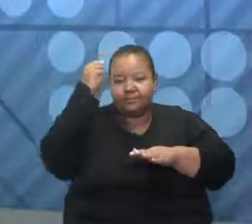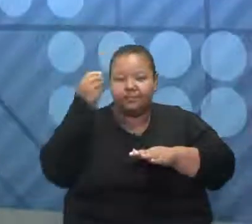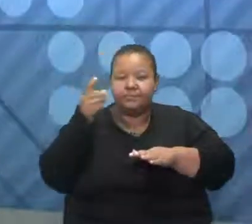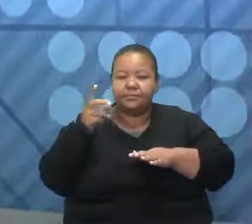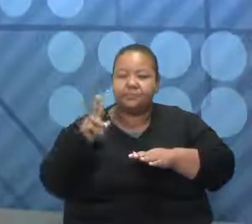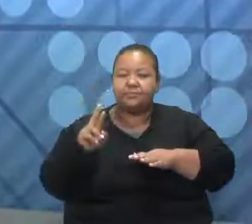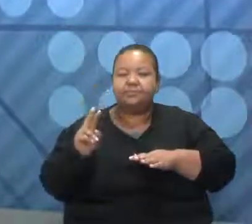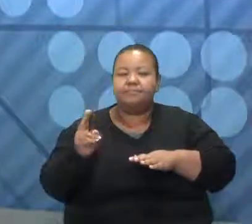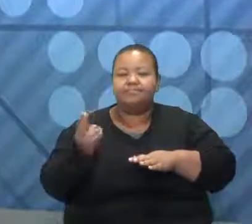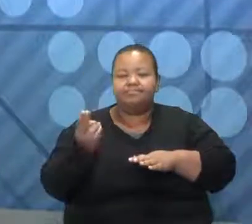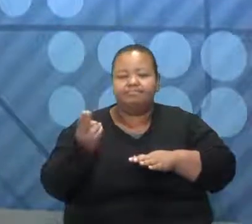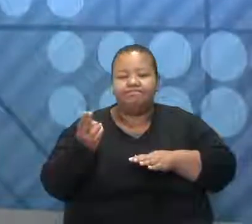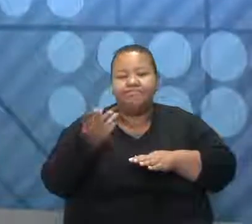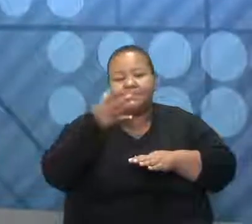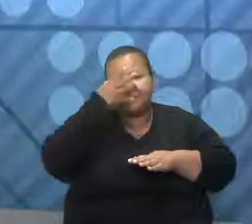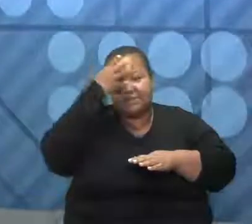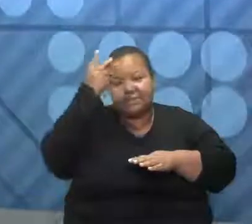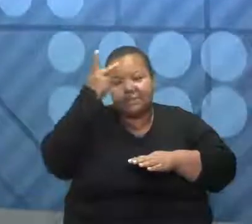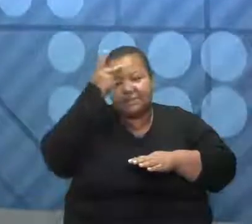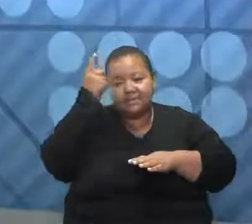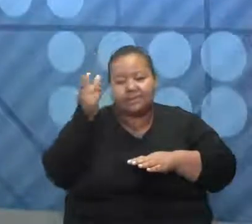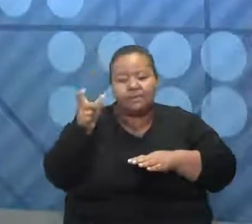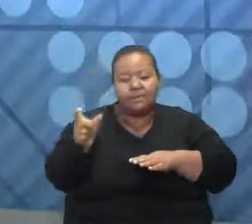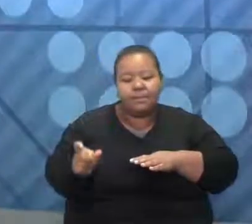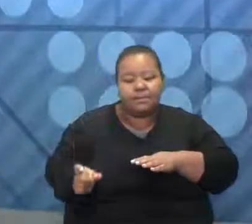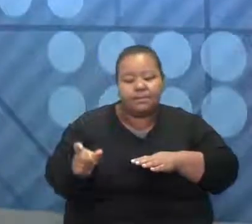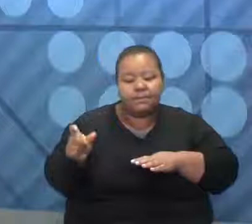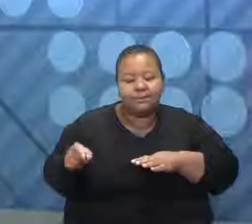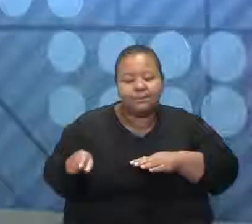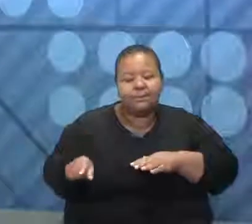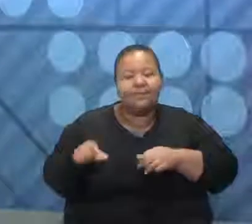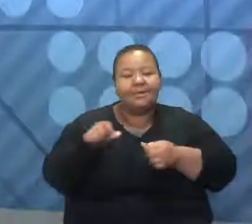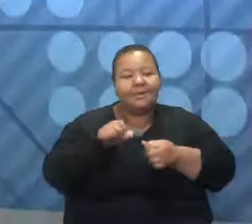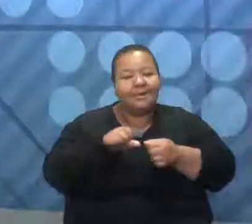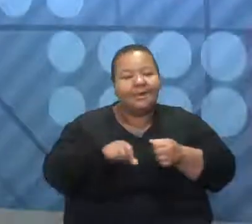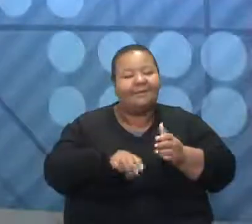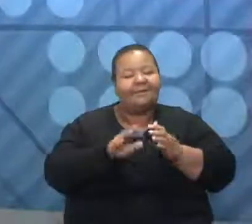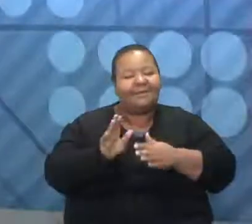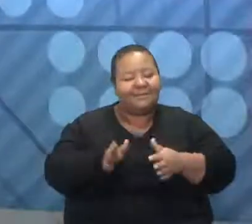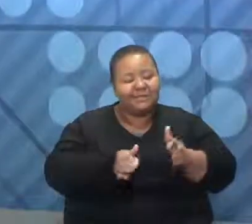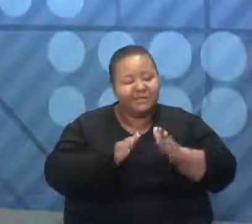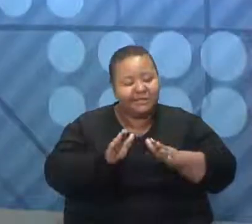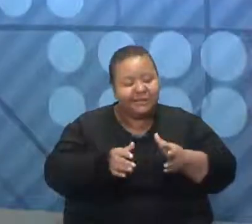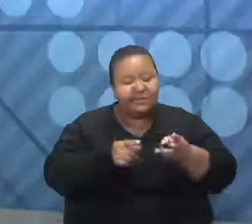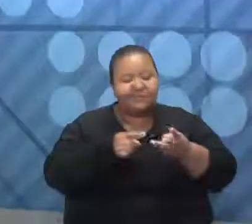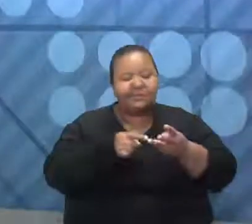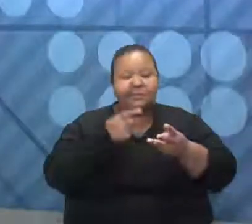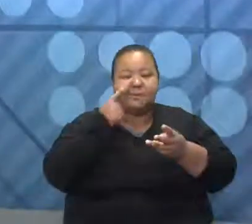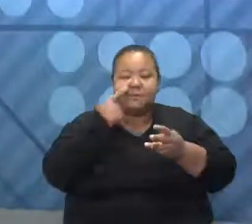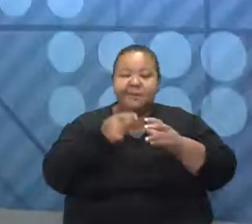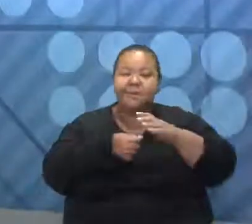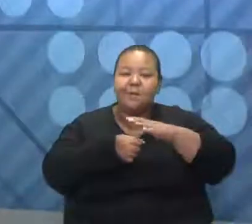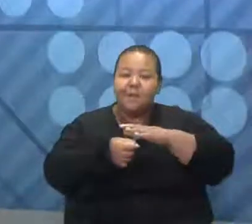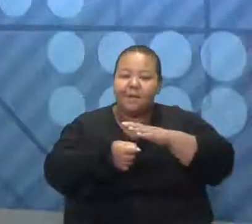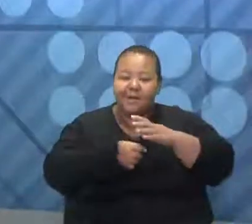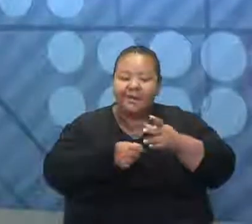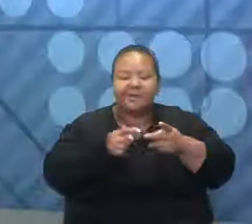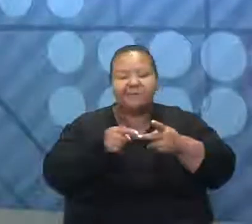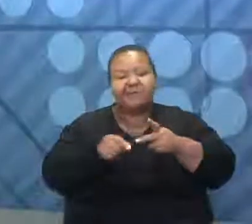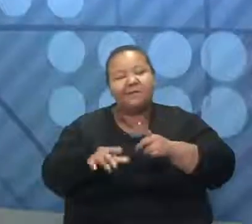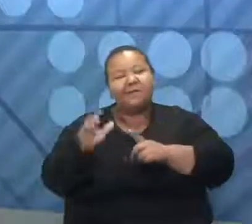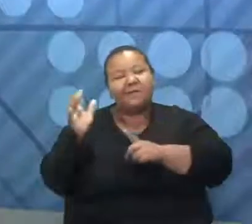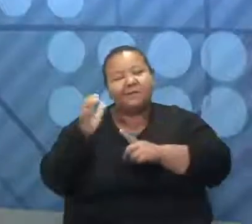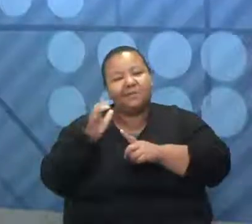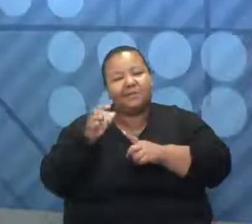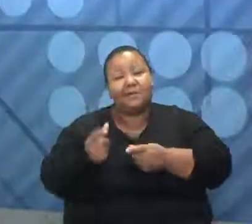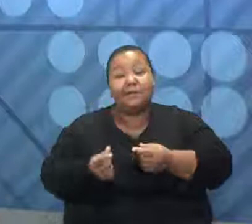de pessoas. Porque é elas que vão realizar a produção, que vai analisar o mercado, que vai impactar o